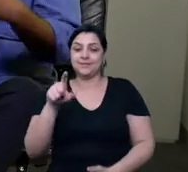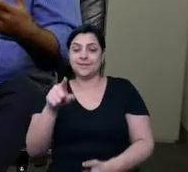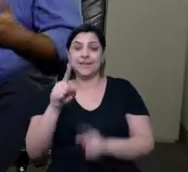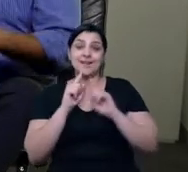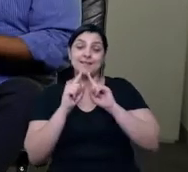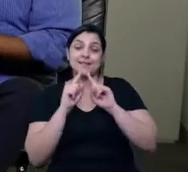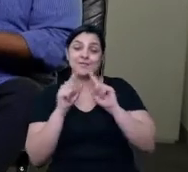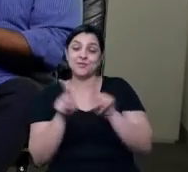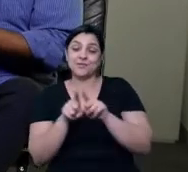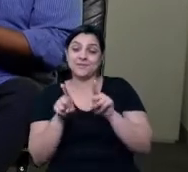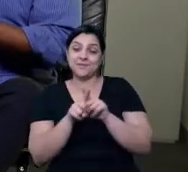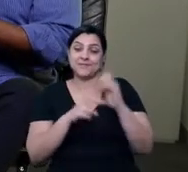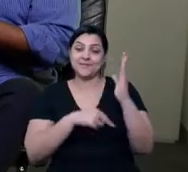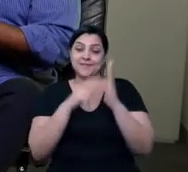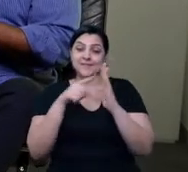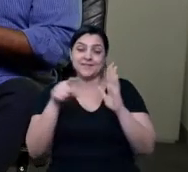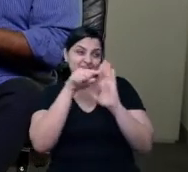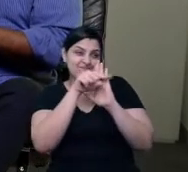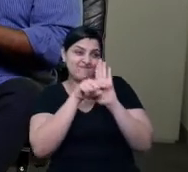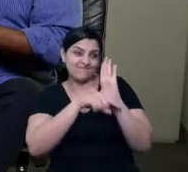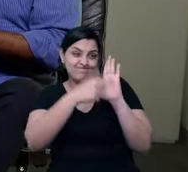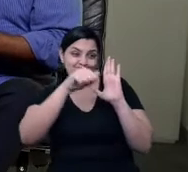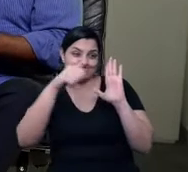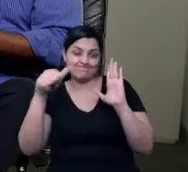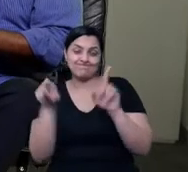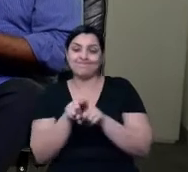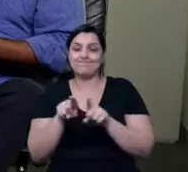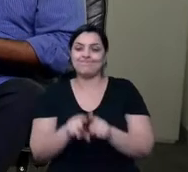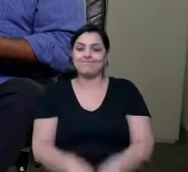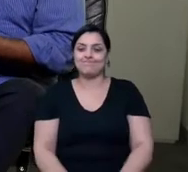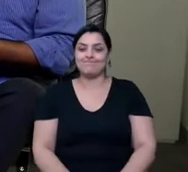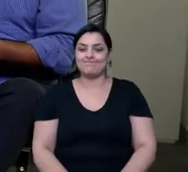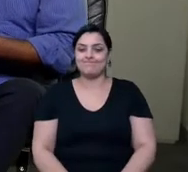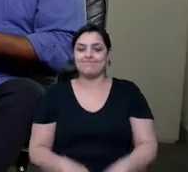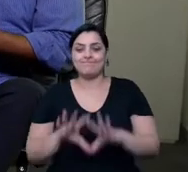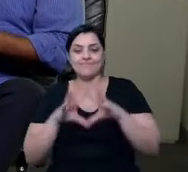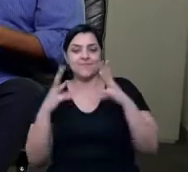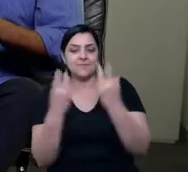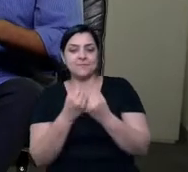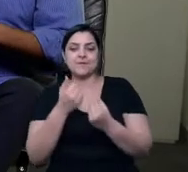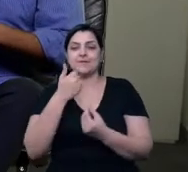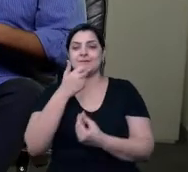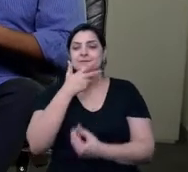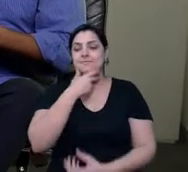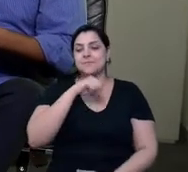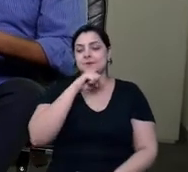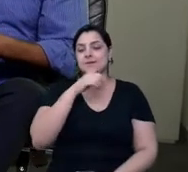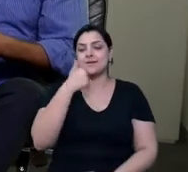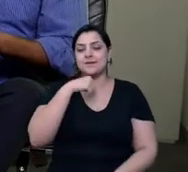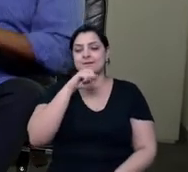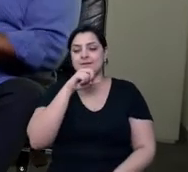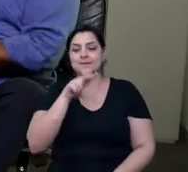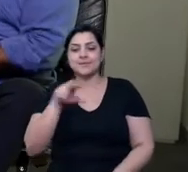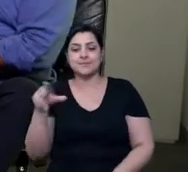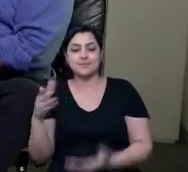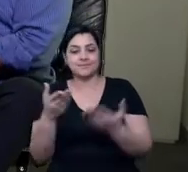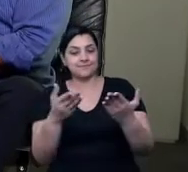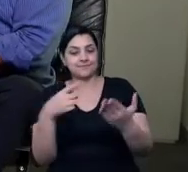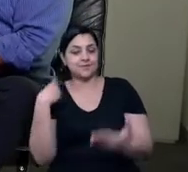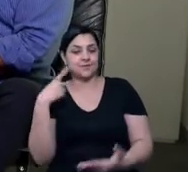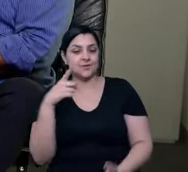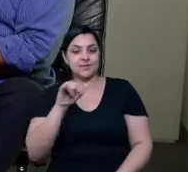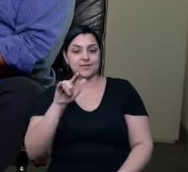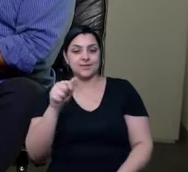minhas análises todas lá. E a minha família, meus pais, meus irmãos, todos vocês. E a doutora Lídia, pela